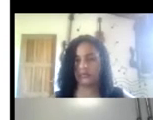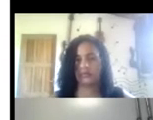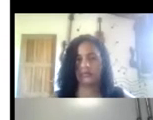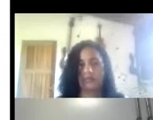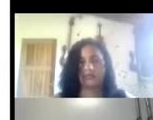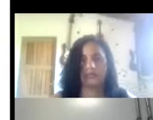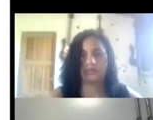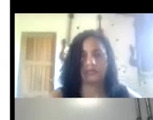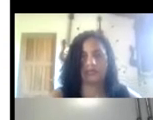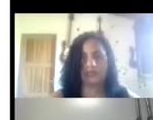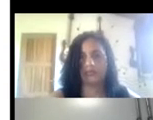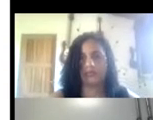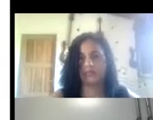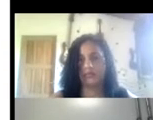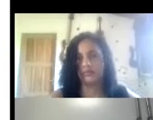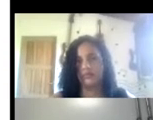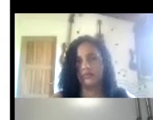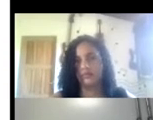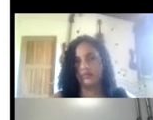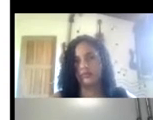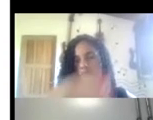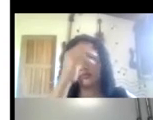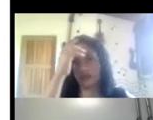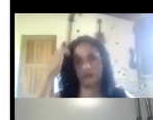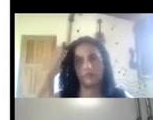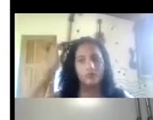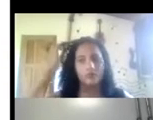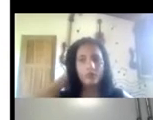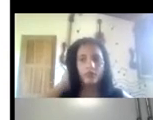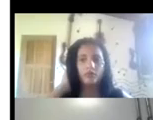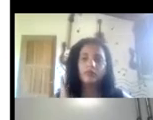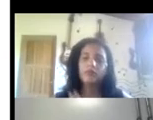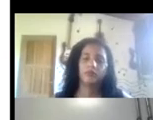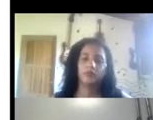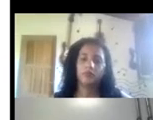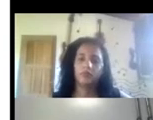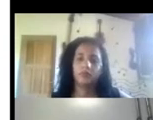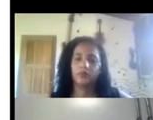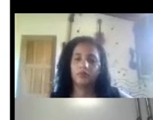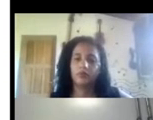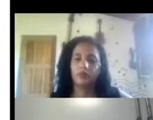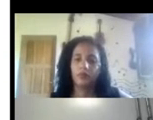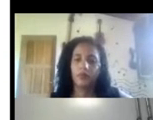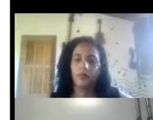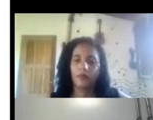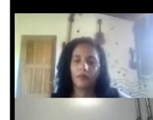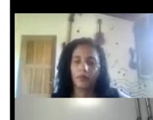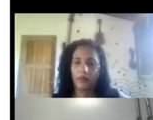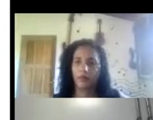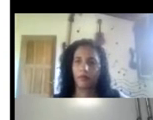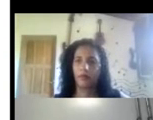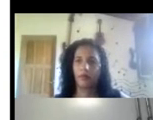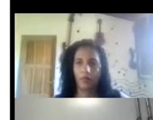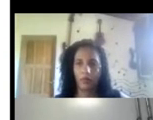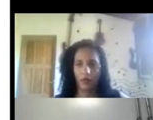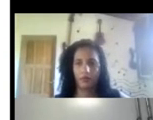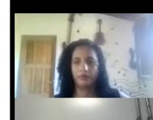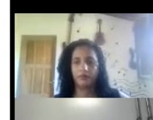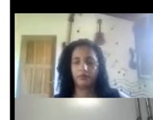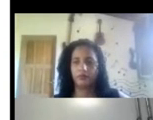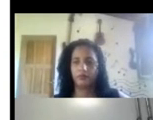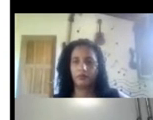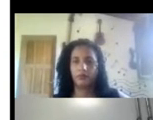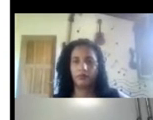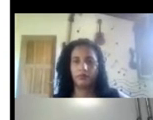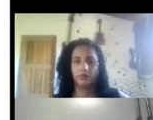E a comunicação só por texto, vocês mesmos já falaram isso aqui, a gente já falou como é difícil se comunicar por